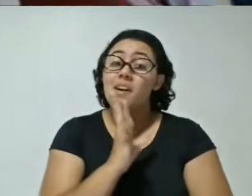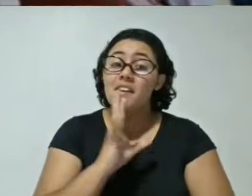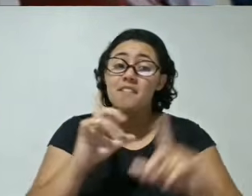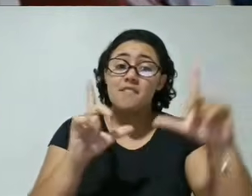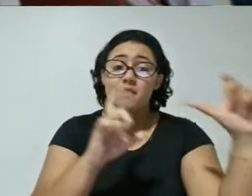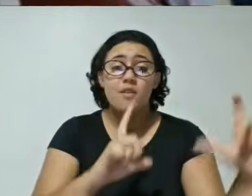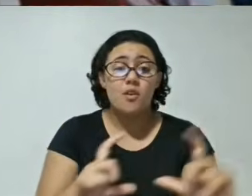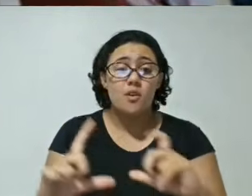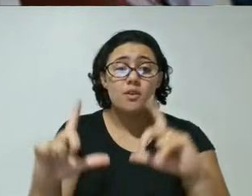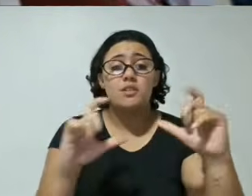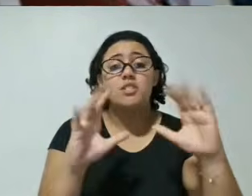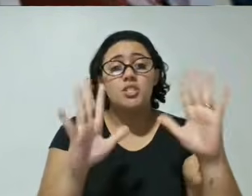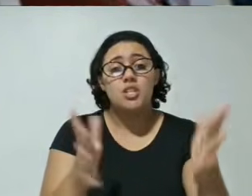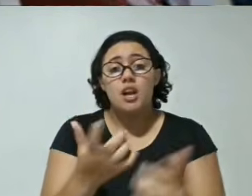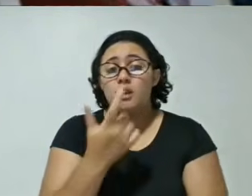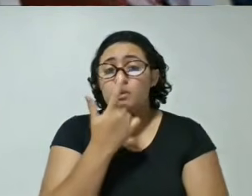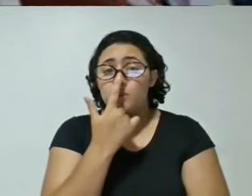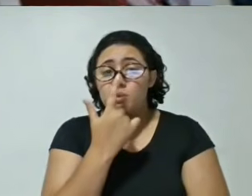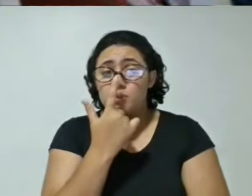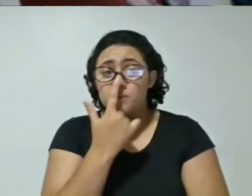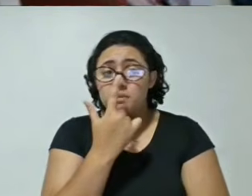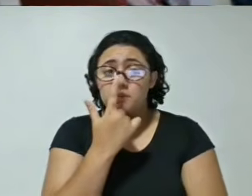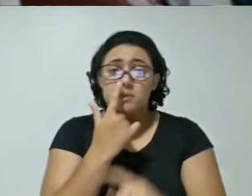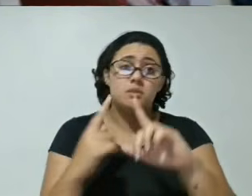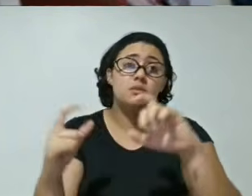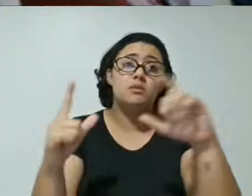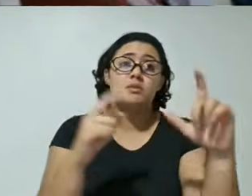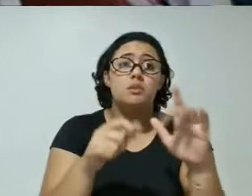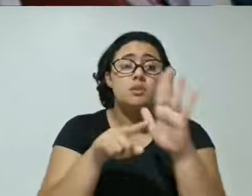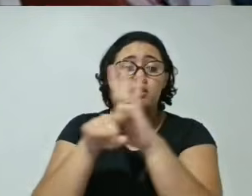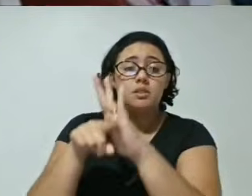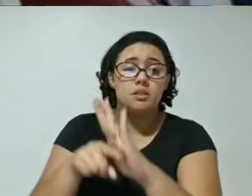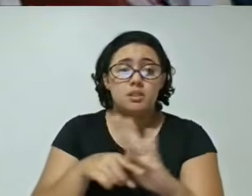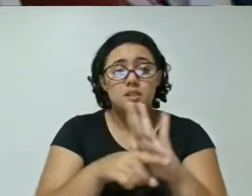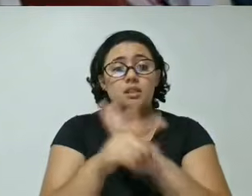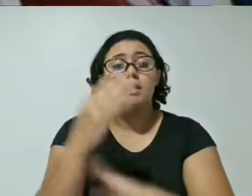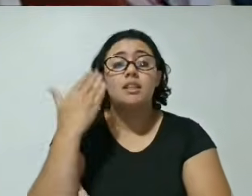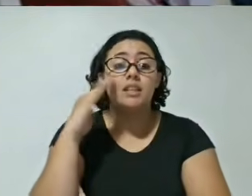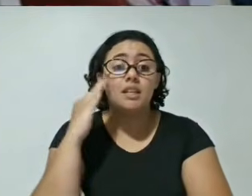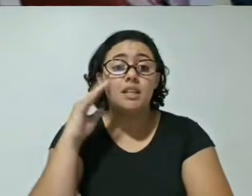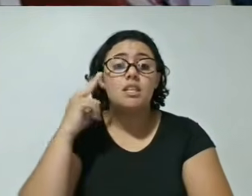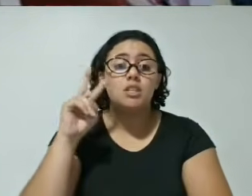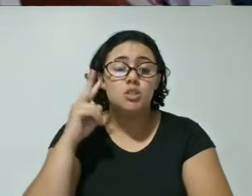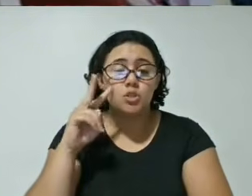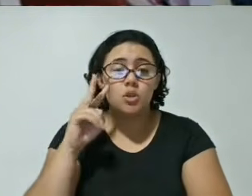tive muito com essas fotos na mão e analisando, assim, entendendo essa história de São Bernardo, né, e fico